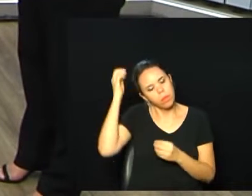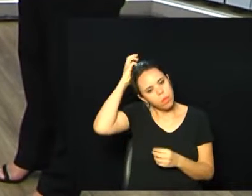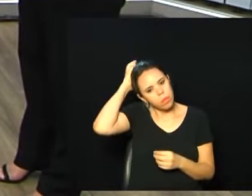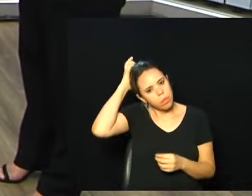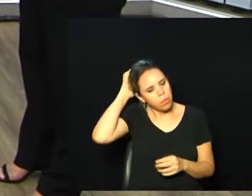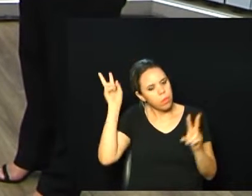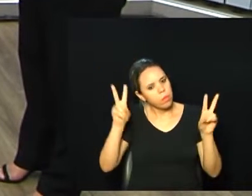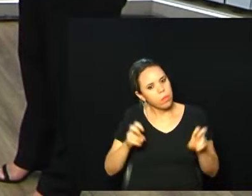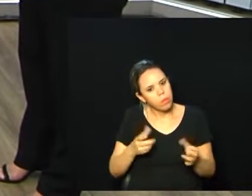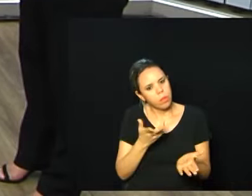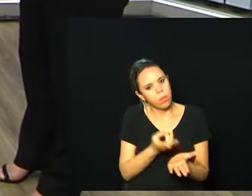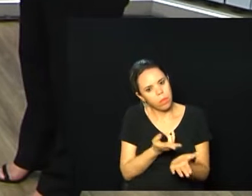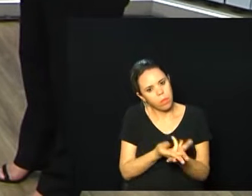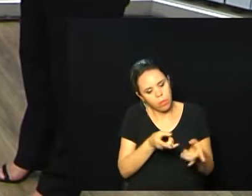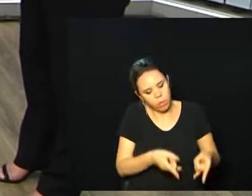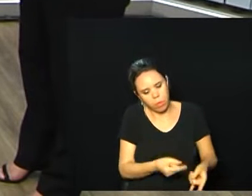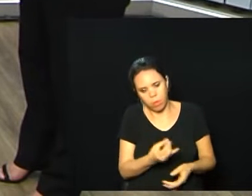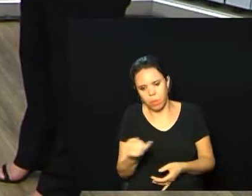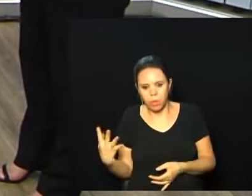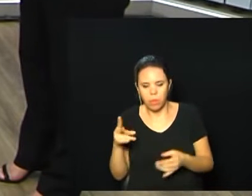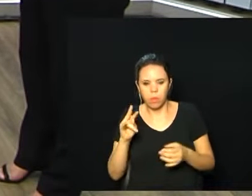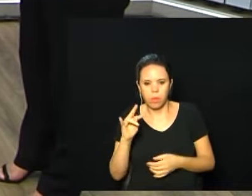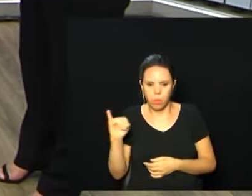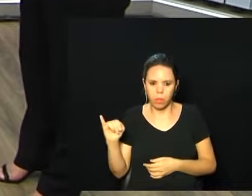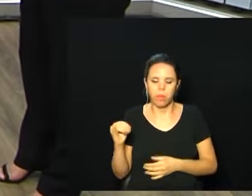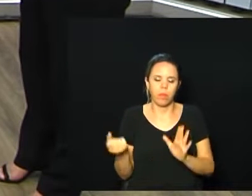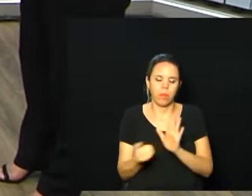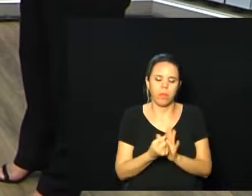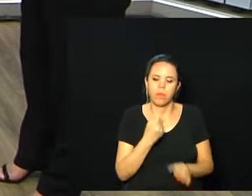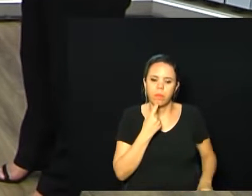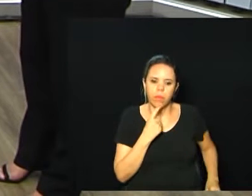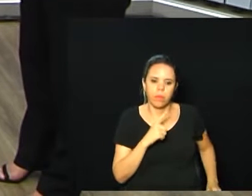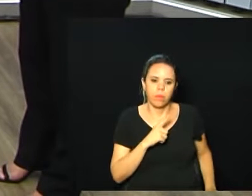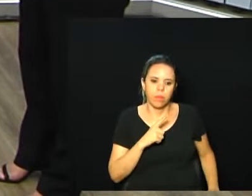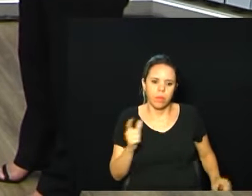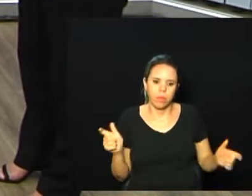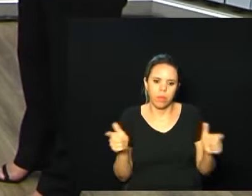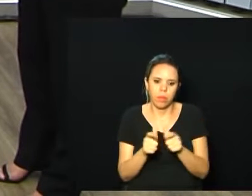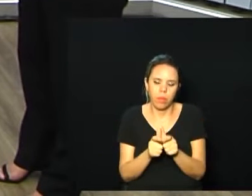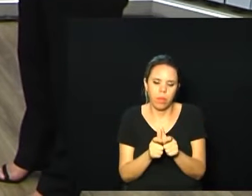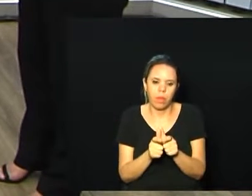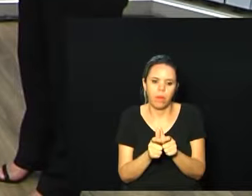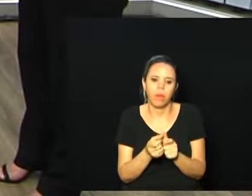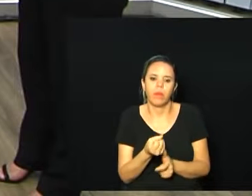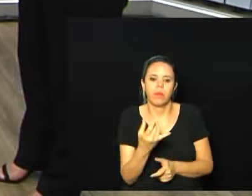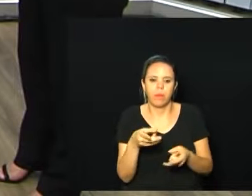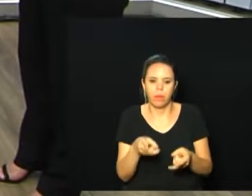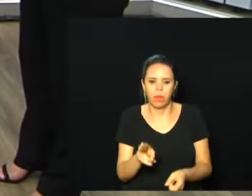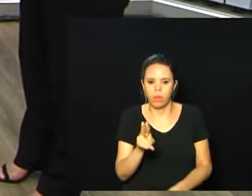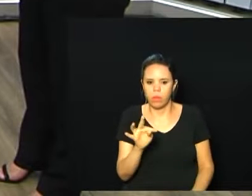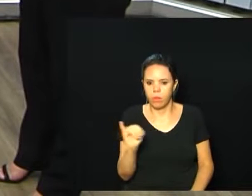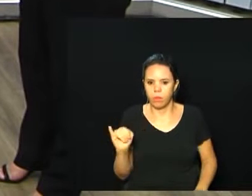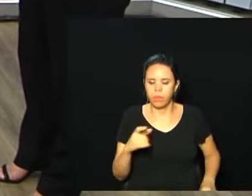a relação de leitos, né? Como que tá? A gente vem registrando em Campinas, Viviane, a redução da oferta de leitos de UTI